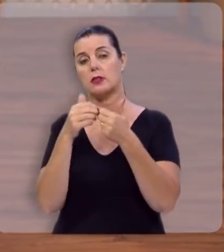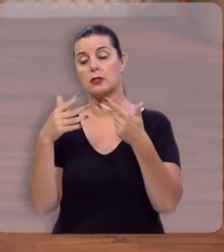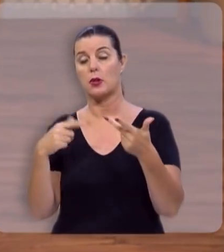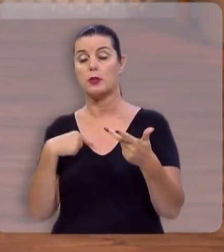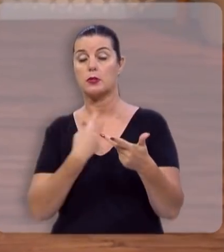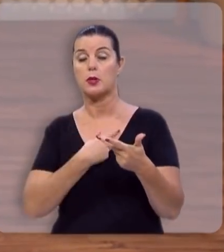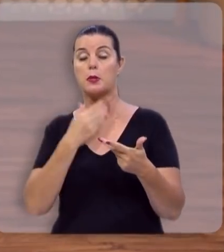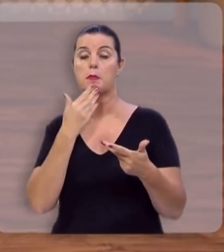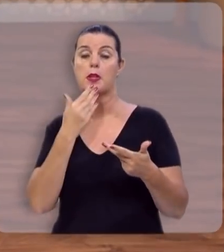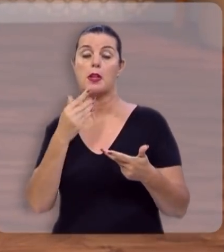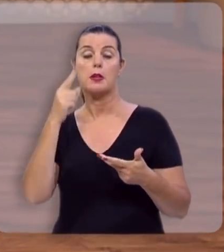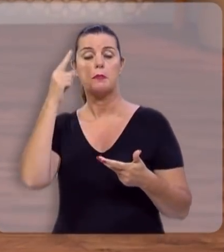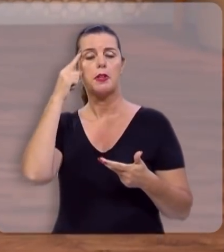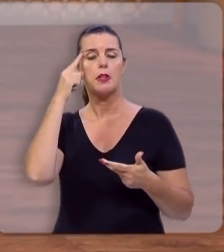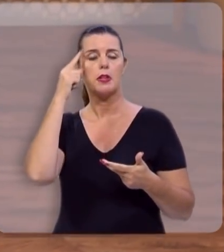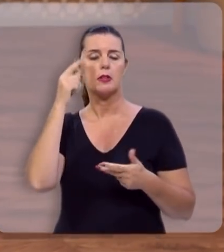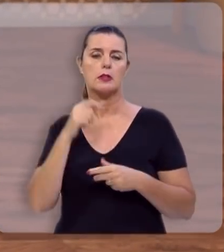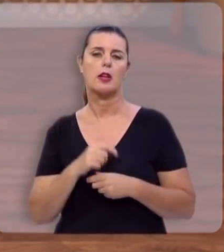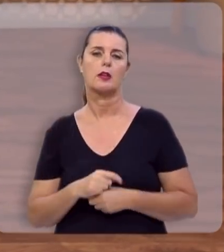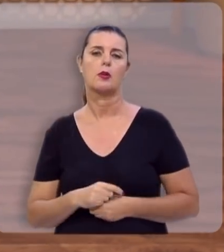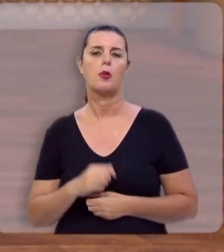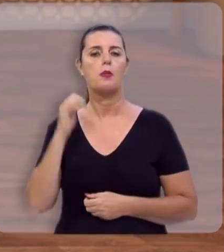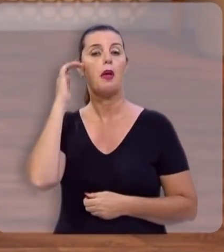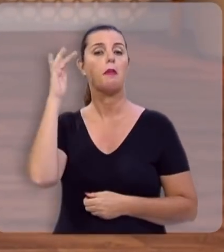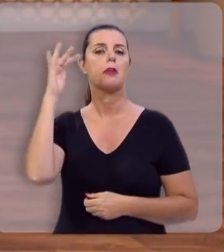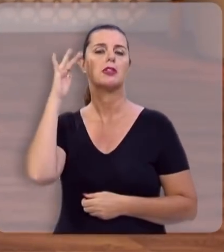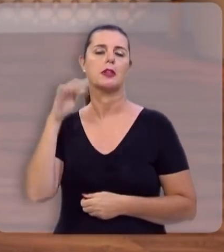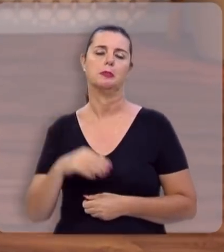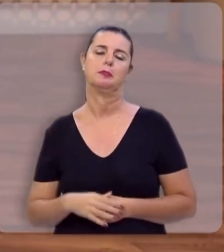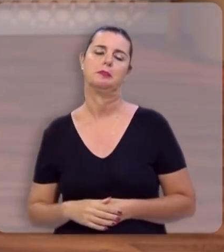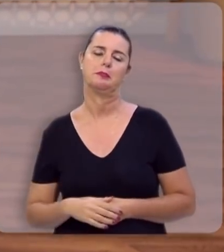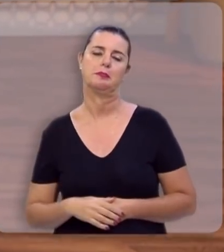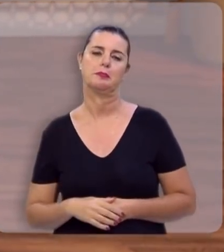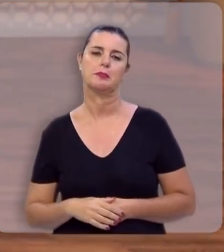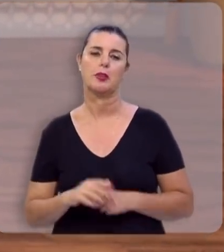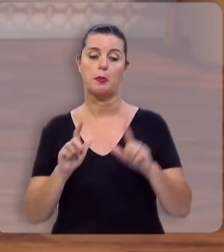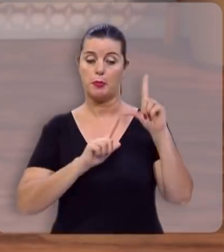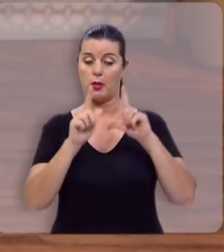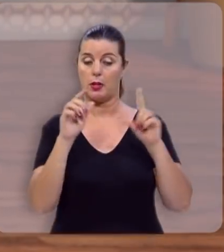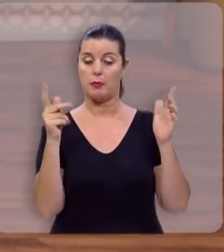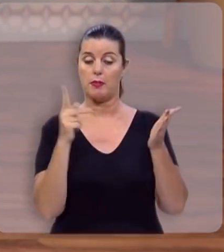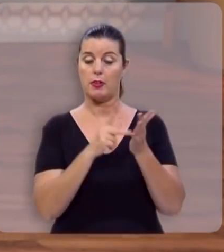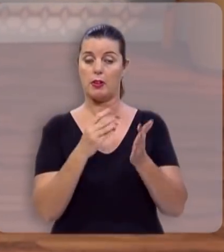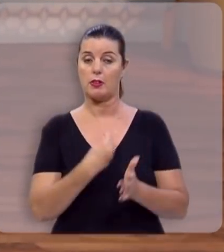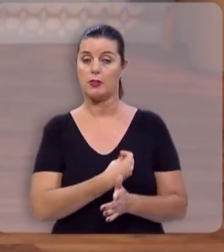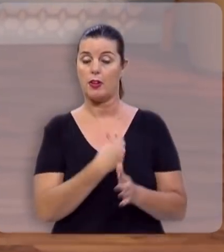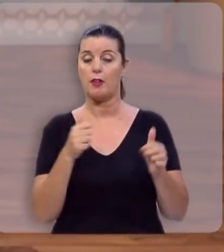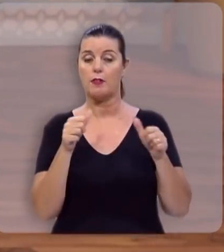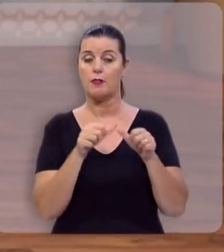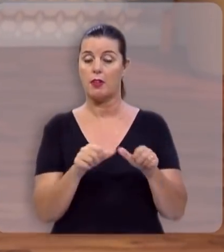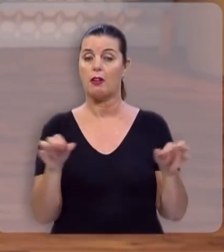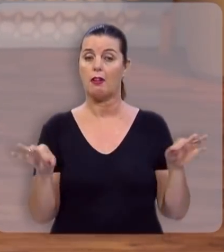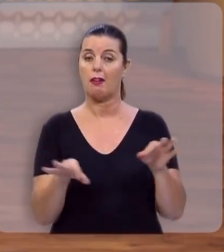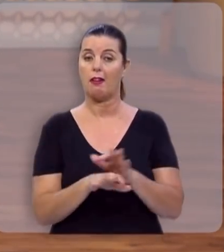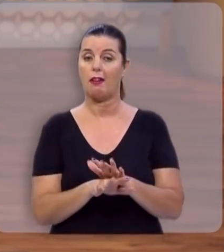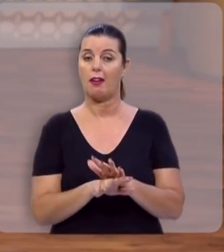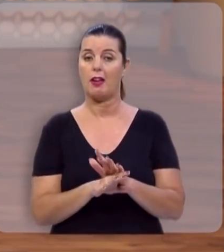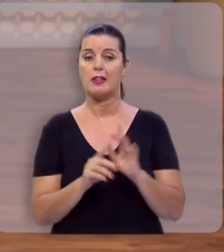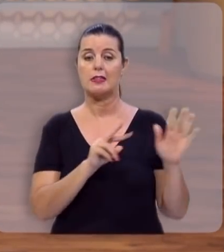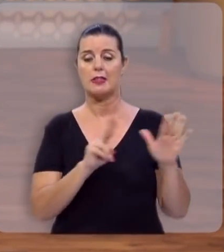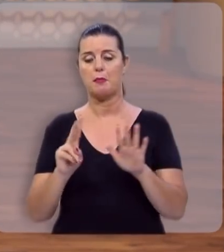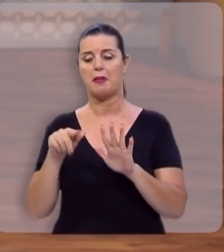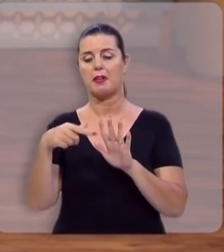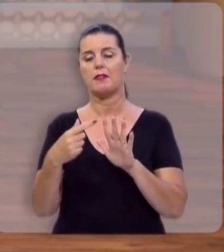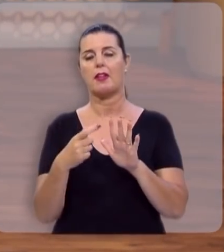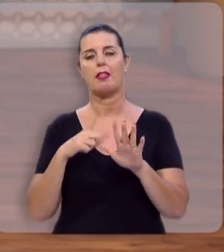infinitamente mais do que aquilo que você sequer pode pedir, pensar ou imaginar. O programa Verdade e Vida vai ficando por aqui,